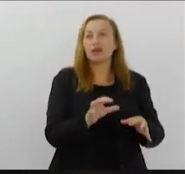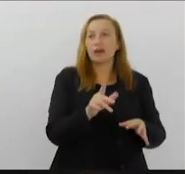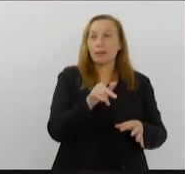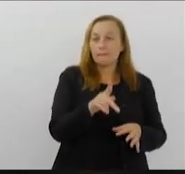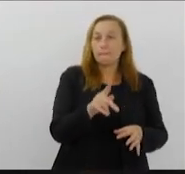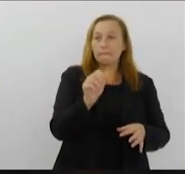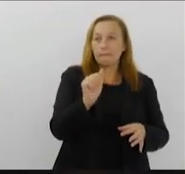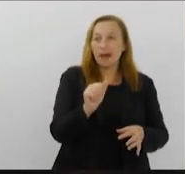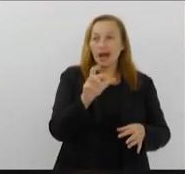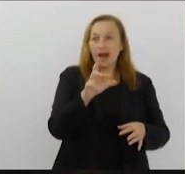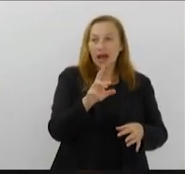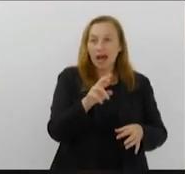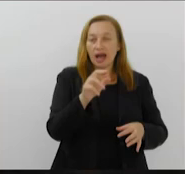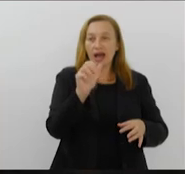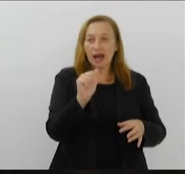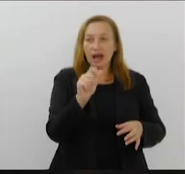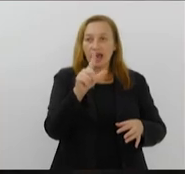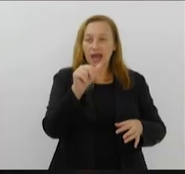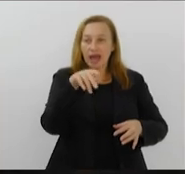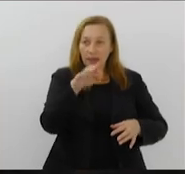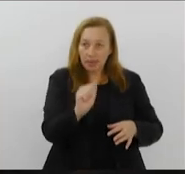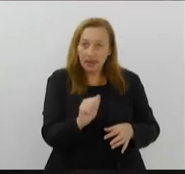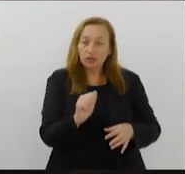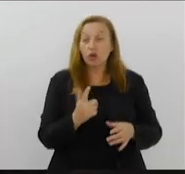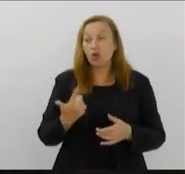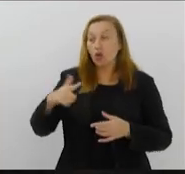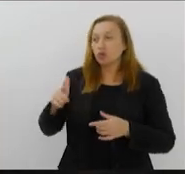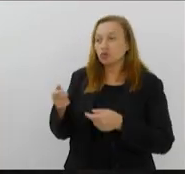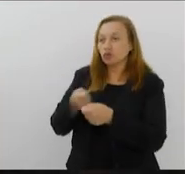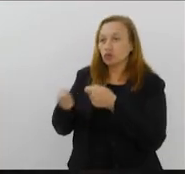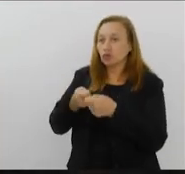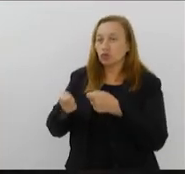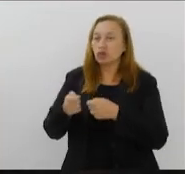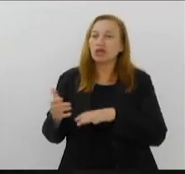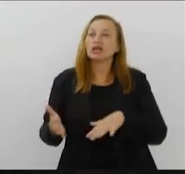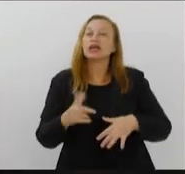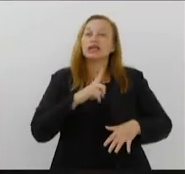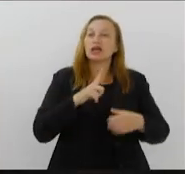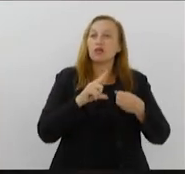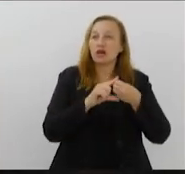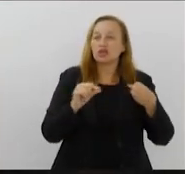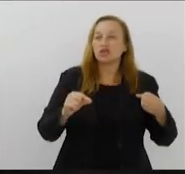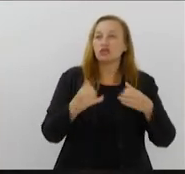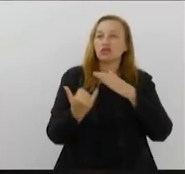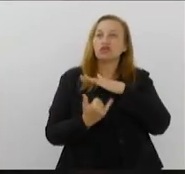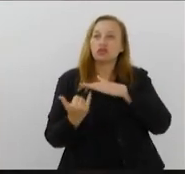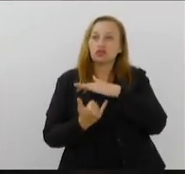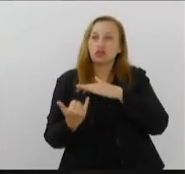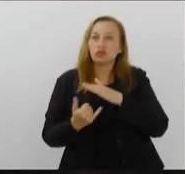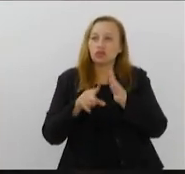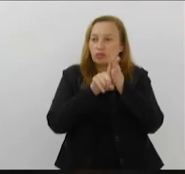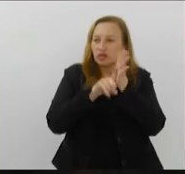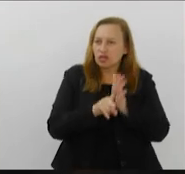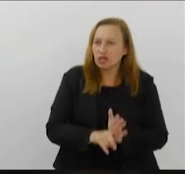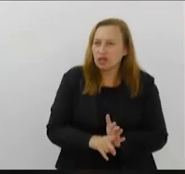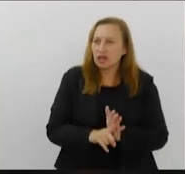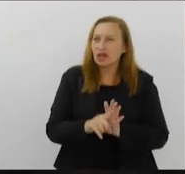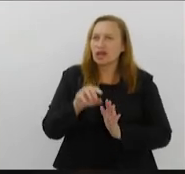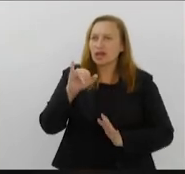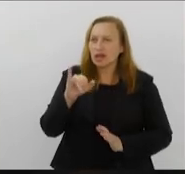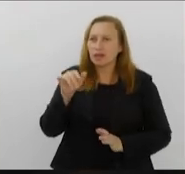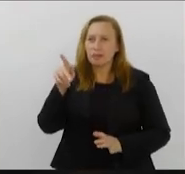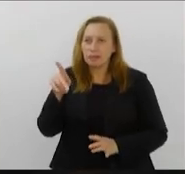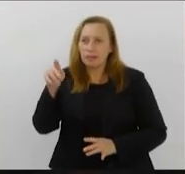grupos de controle, e a gente não consegue nem entender onde a gente está. Tem um artigo, inclusive, do Instituto de Pesquisa Econômica Aplicada, né, do IPEA, que